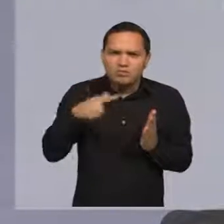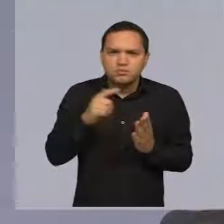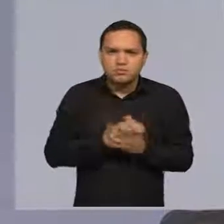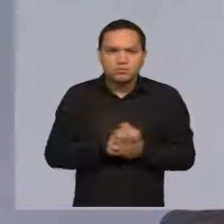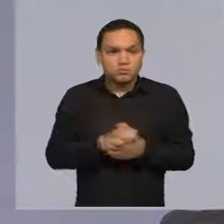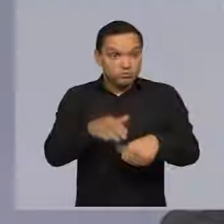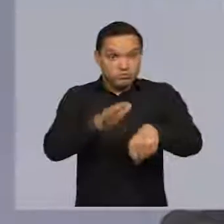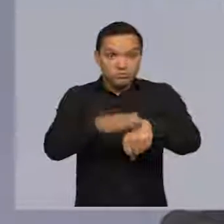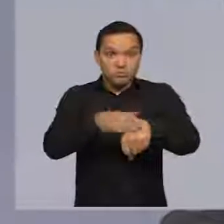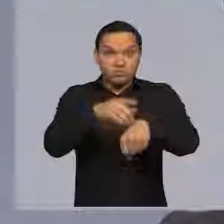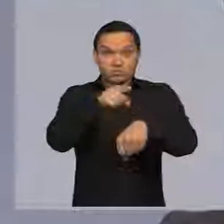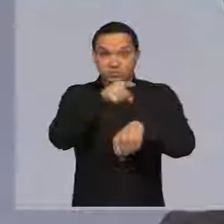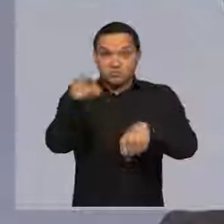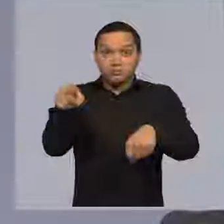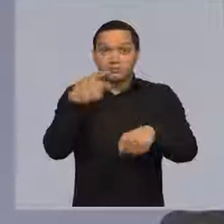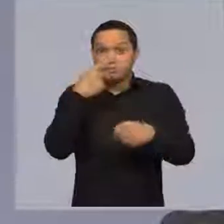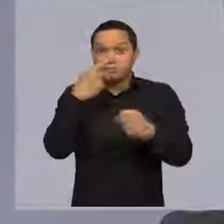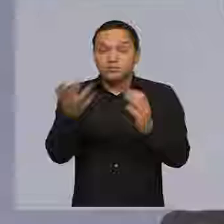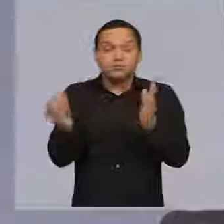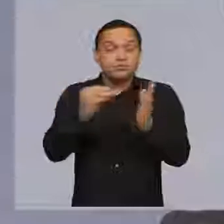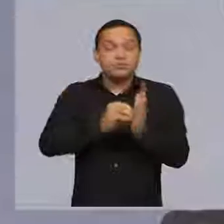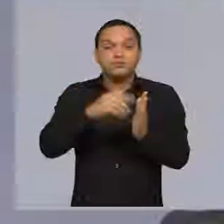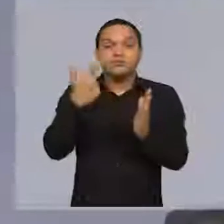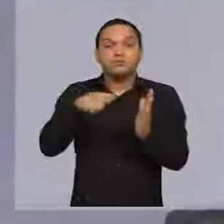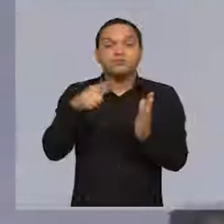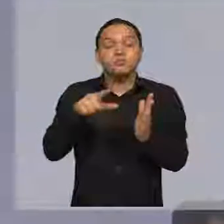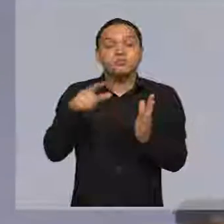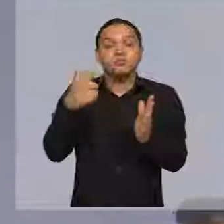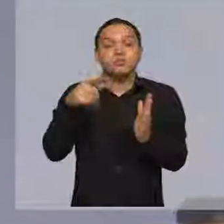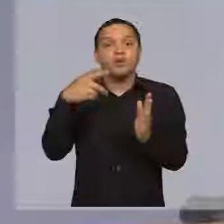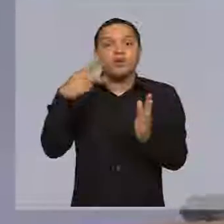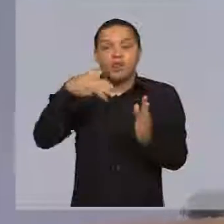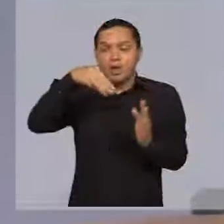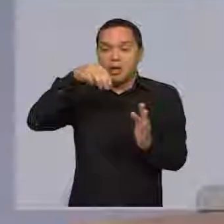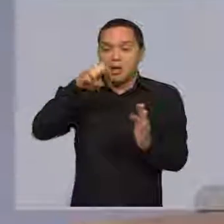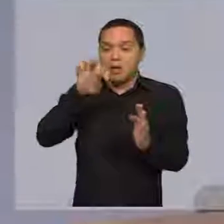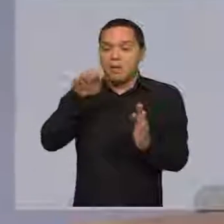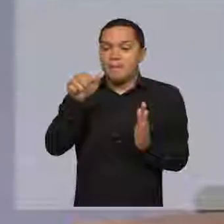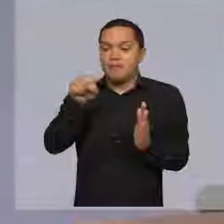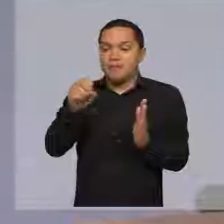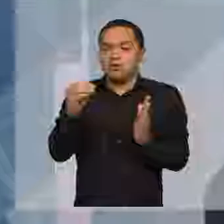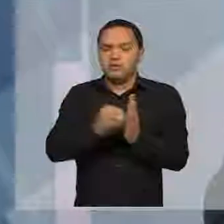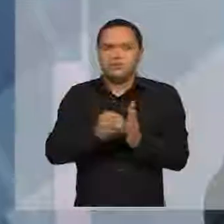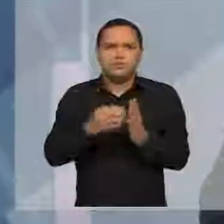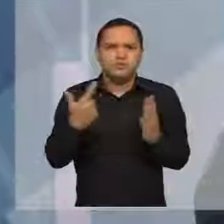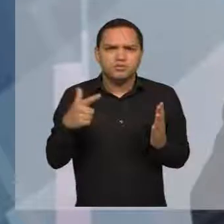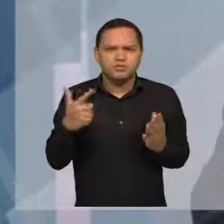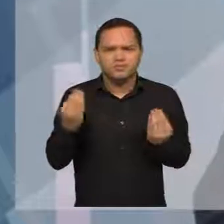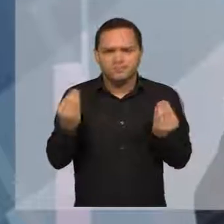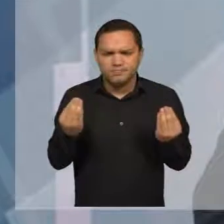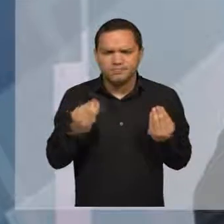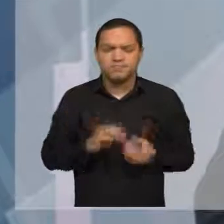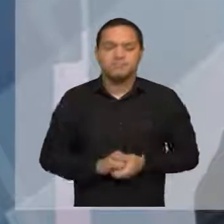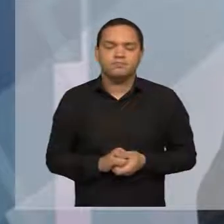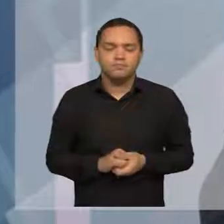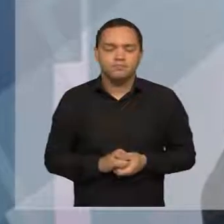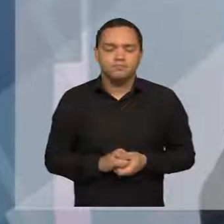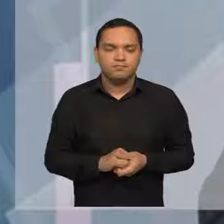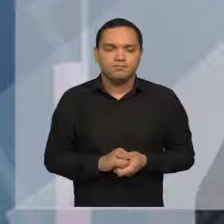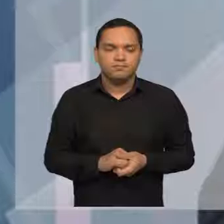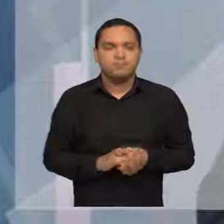eles mesmo estão dizendo que aqui não consta. Então, não consta que metas são essas? Olha, eu acho que